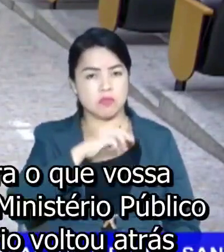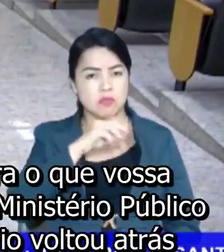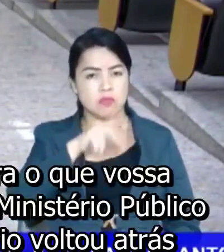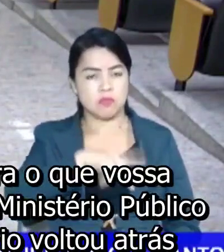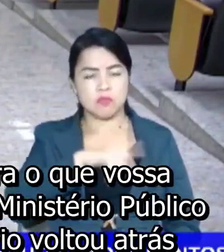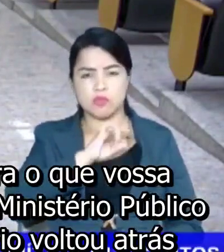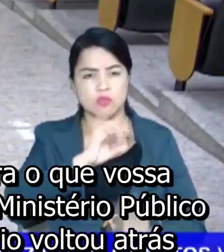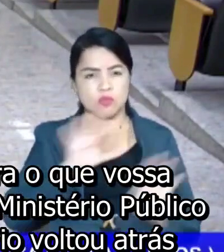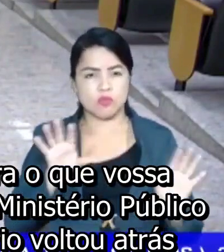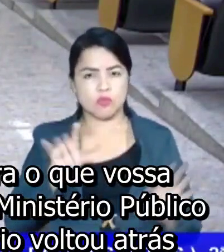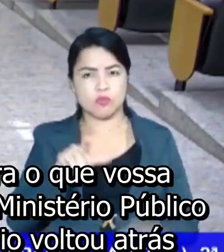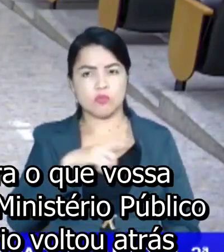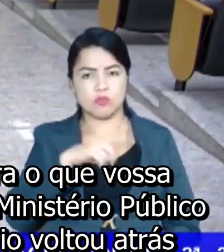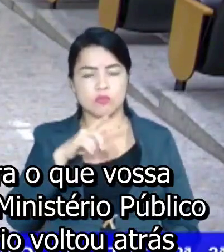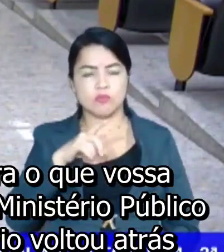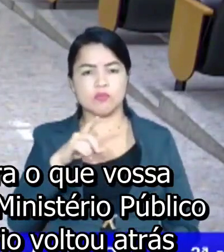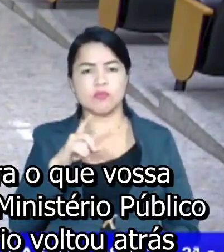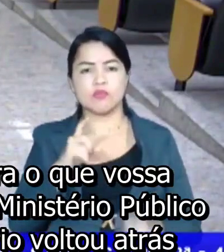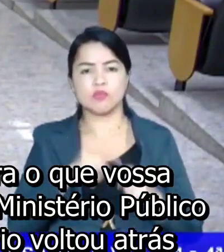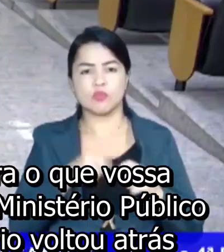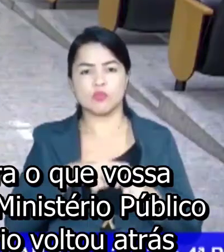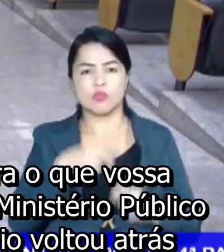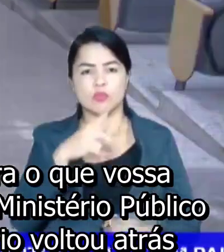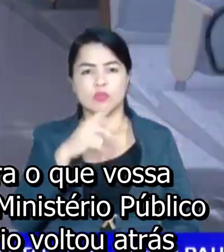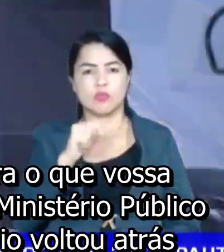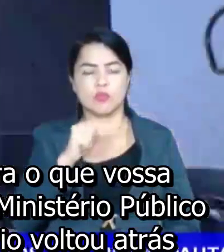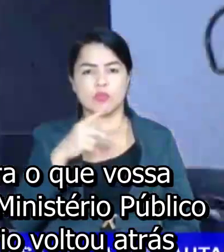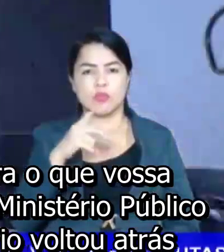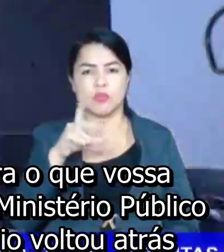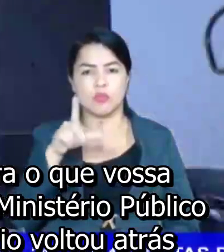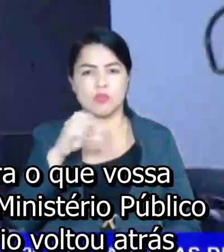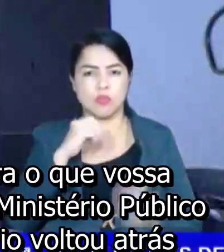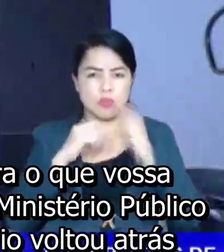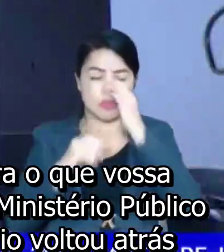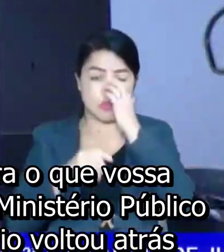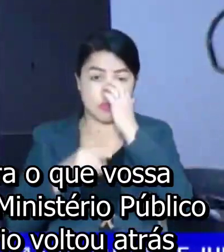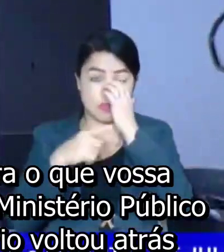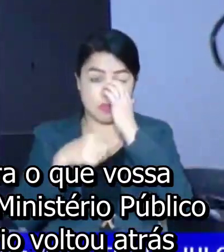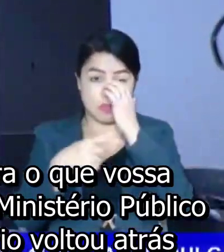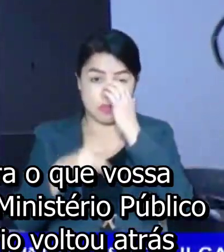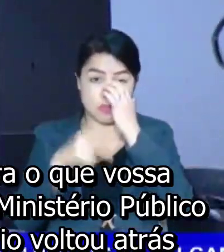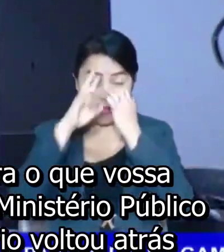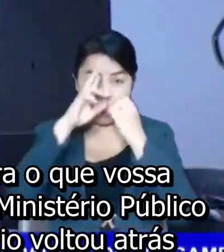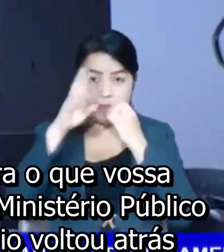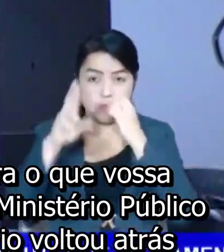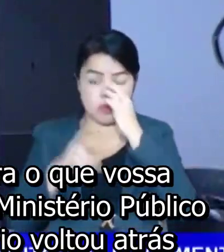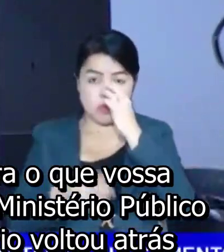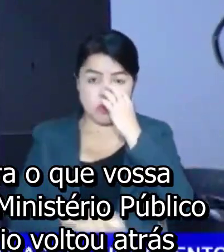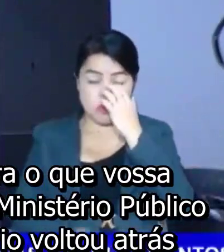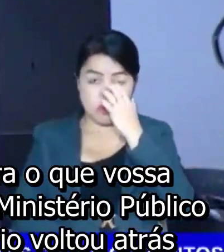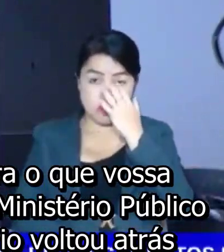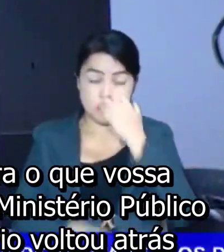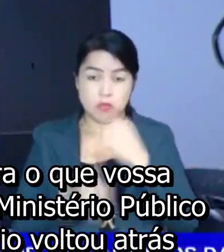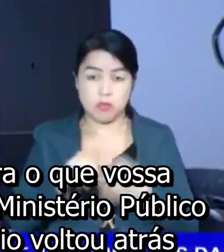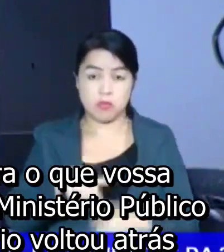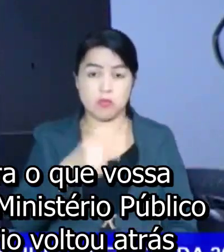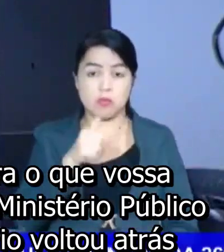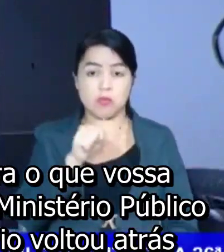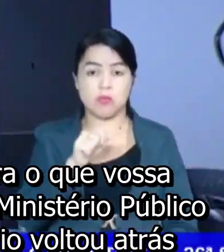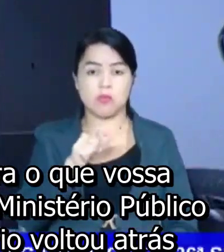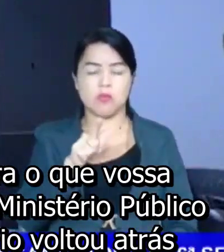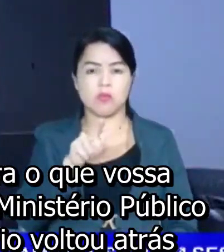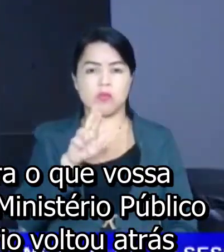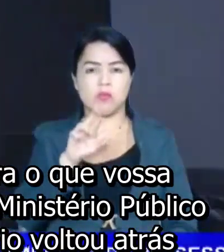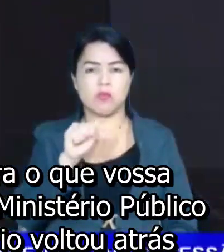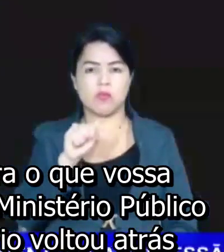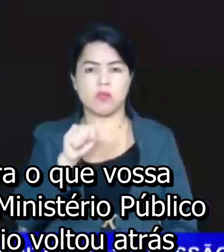Eu acho que é isso, né, doutor Pablo? Já que foi extinta, era o que Vossa Excelência perseguia no agravo. É que o agravo do Ministério